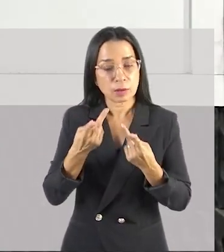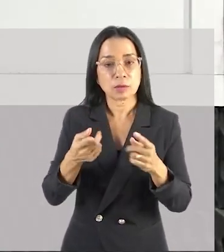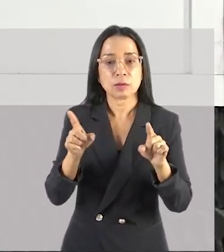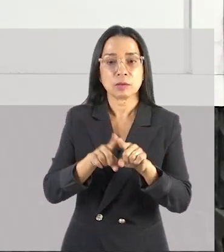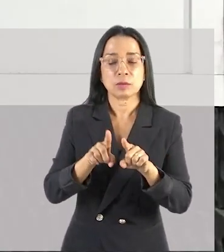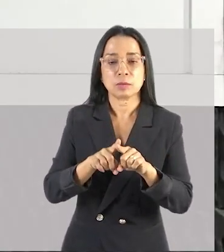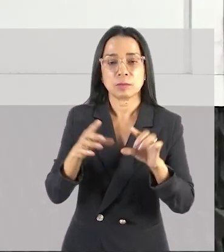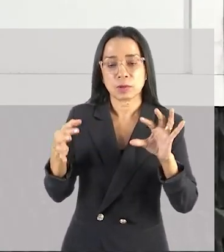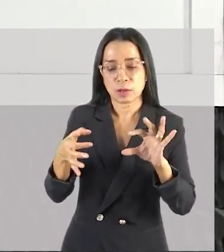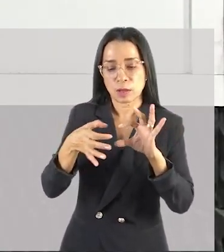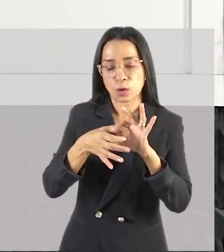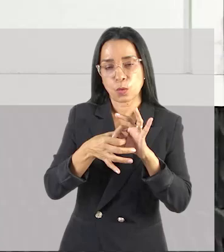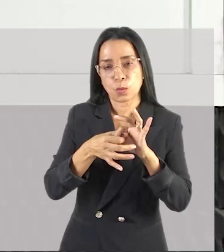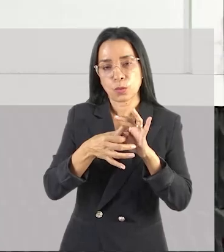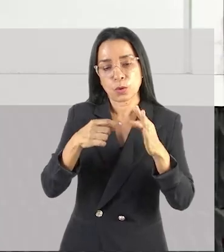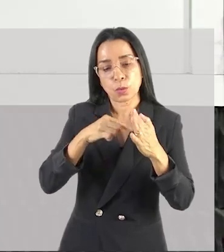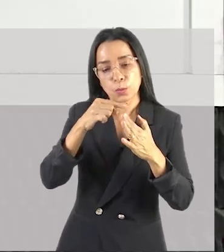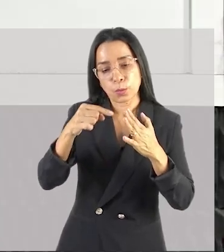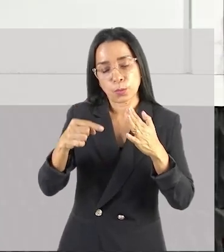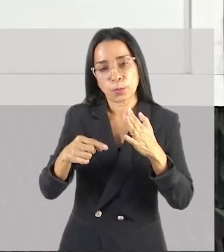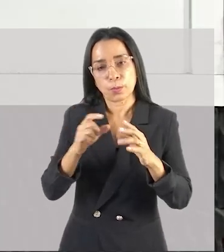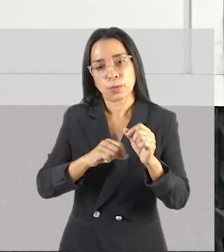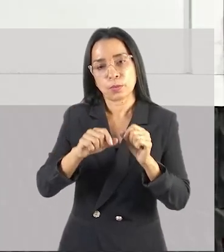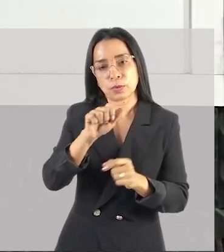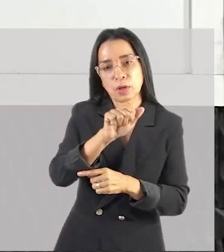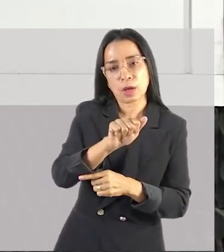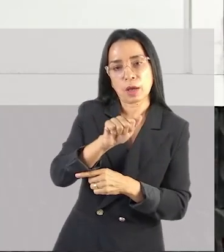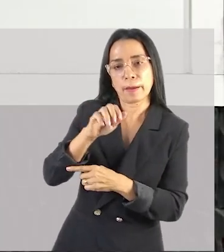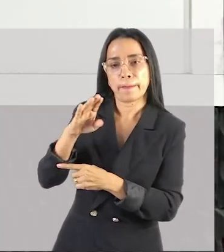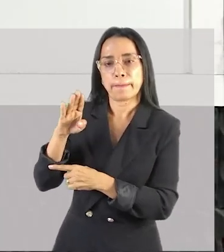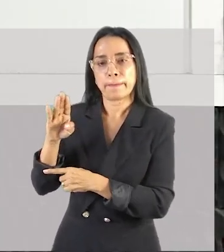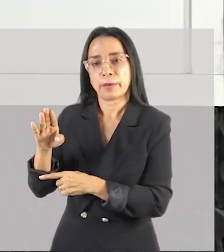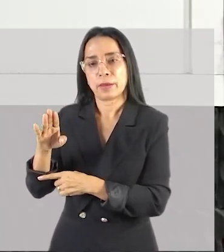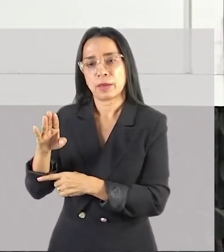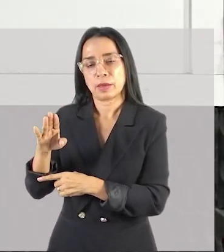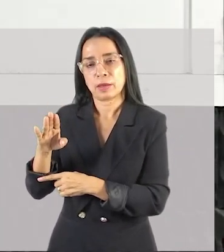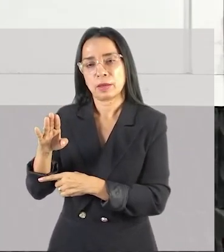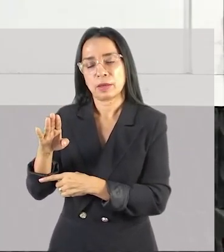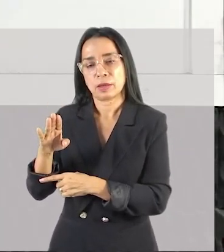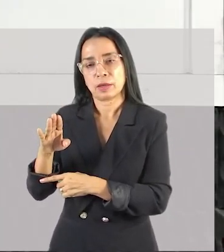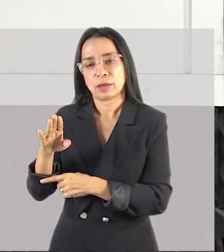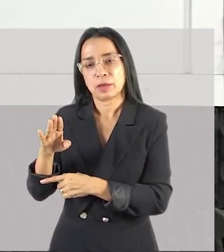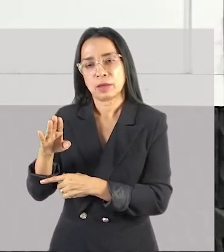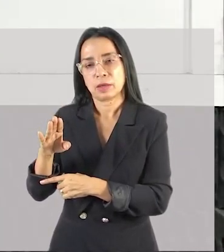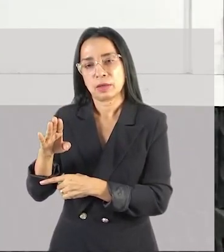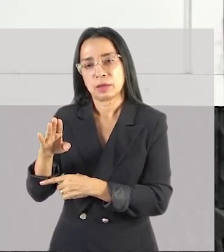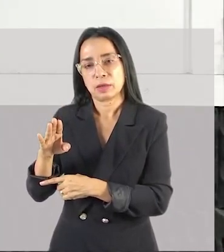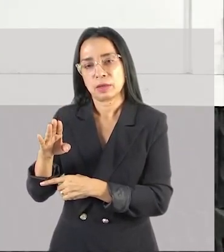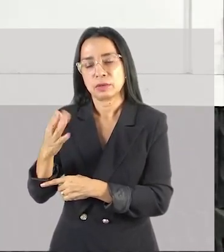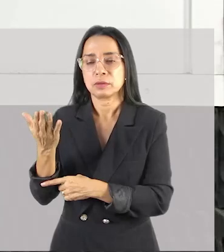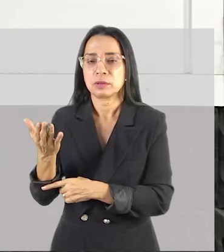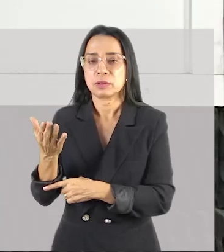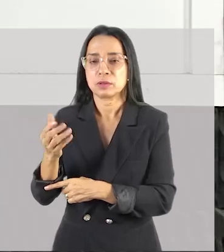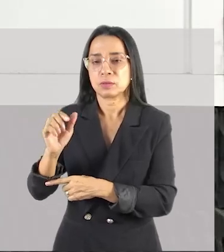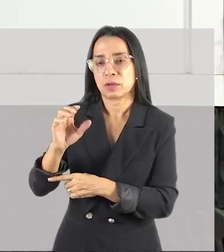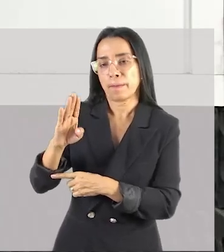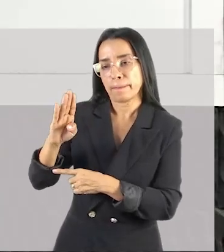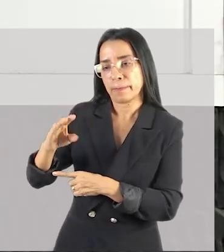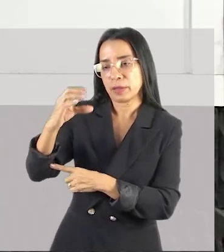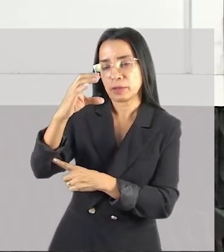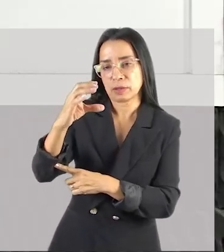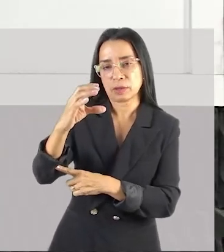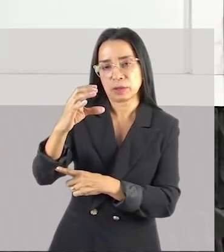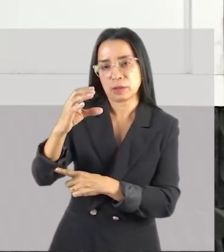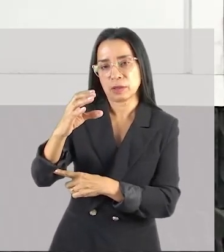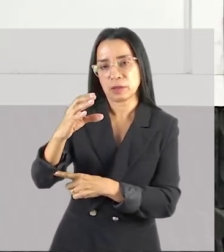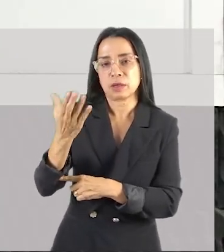ele uniu os pontos médios dos lados AB, do lado BC e do lado AC. Ponto médio é autoexplicativo, é o ponto